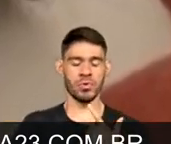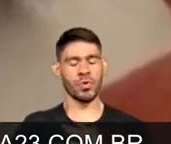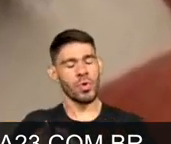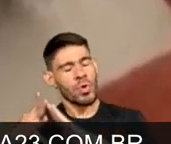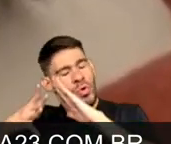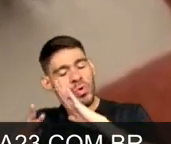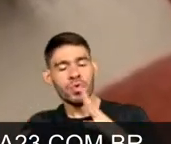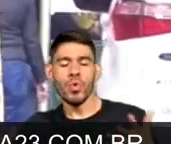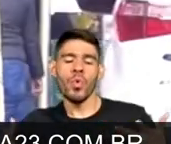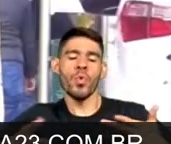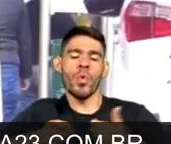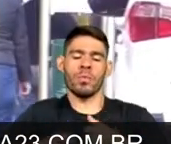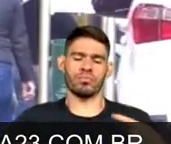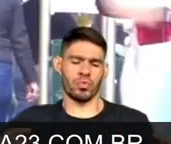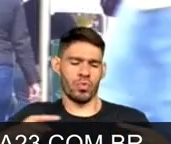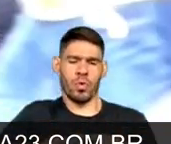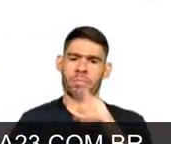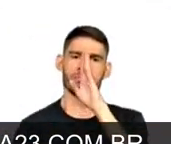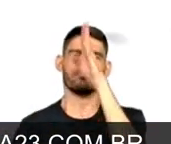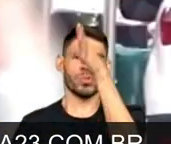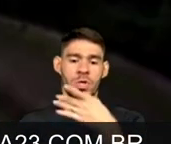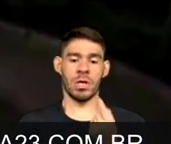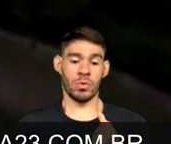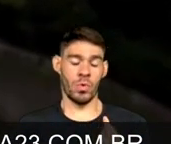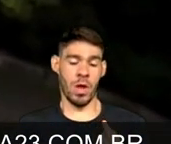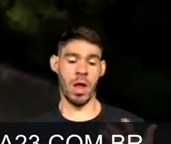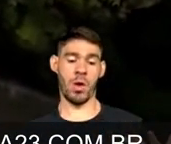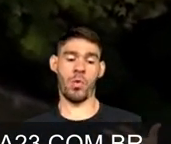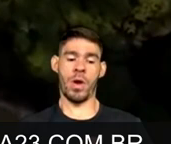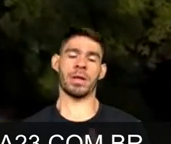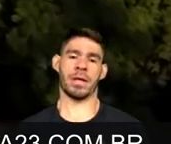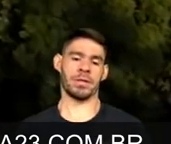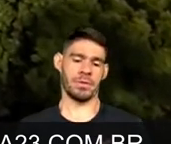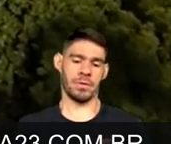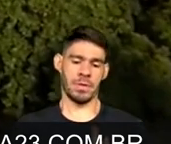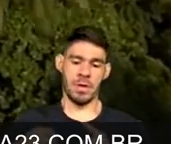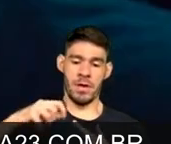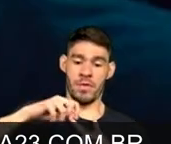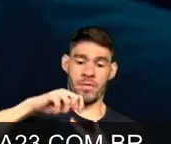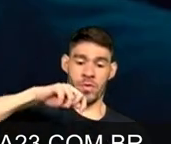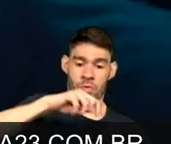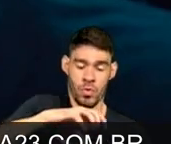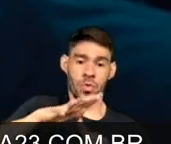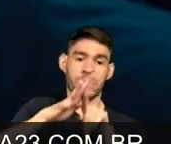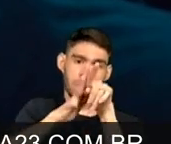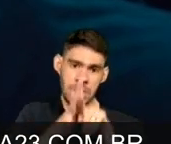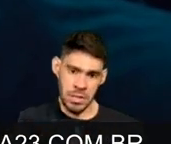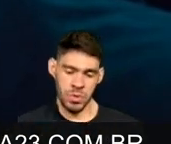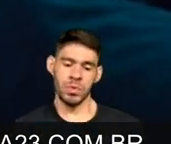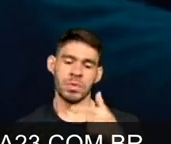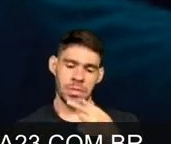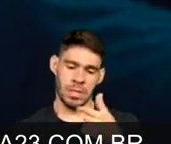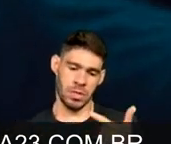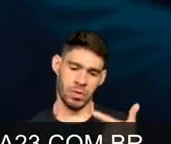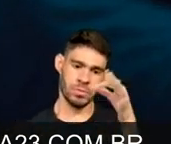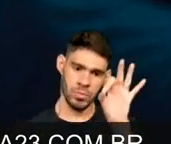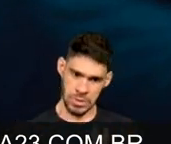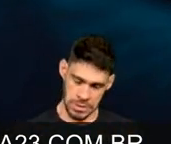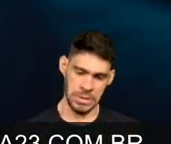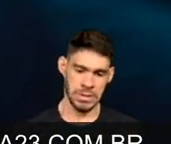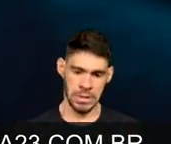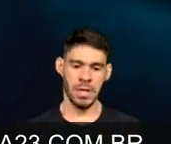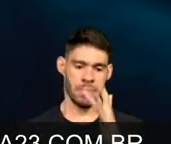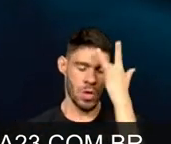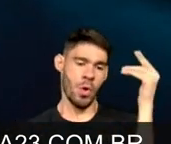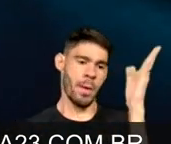do sono está diretamente ligada à qualidade de vida. Segundo estudos da Fiocruz, 72% dos brasileiros